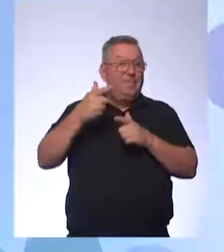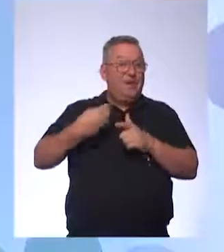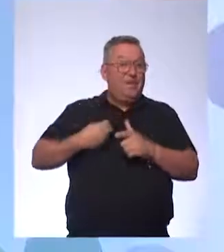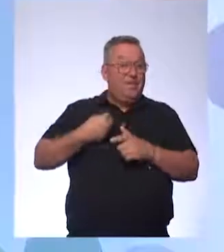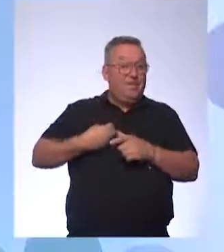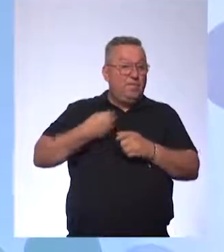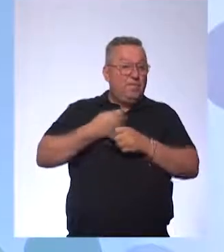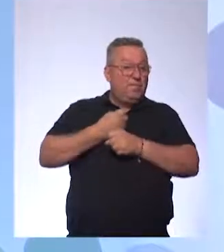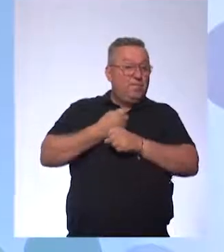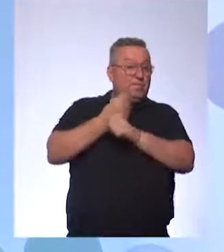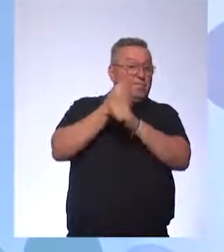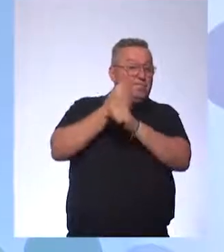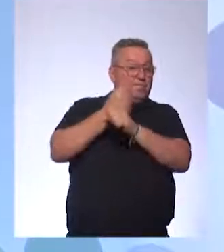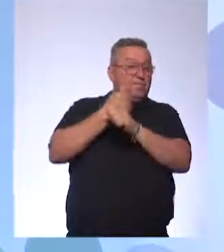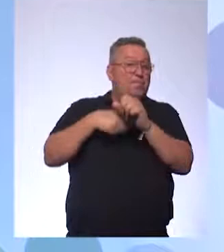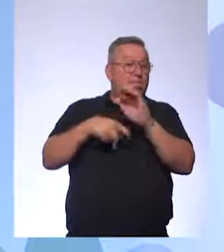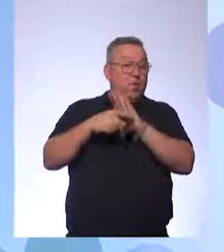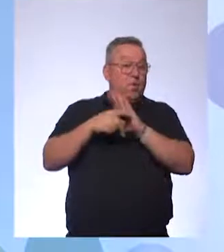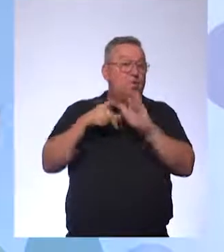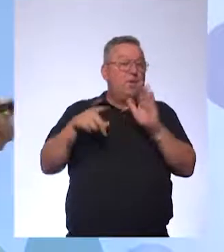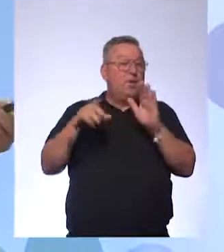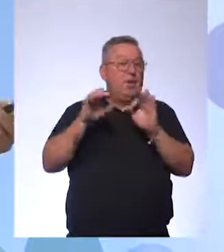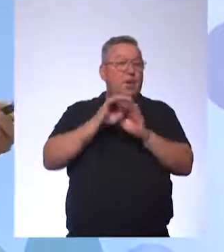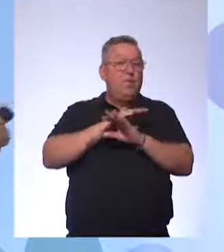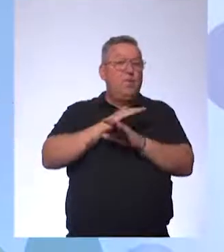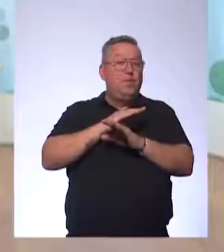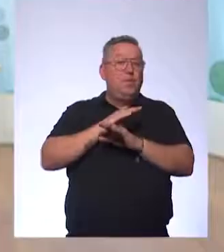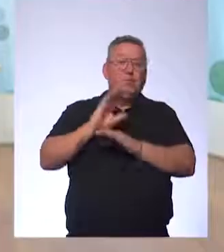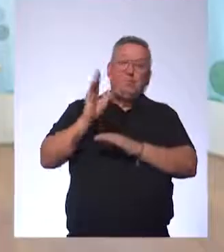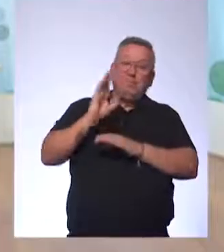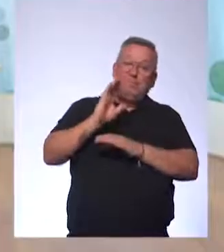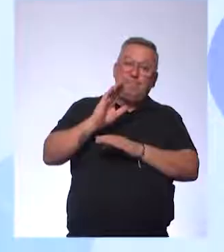dos escravizados. Nossa aula está no fim. Vamos